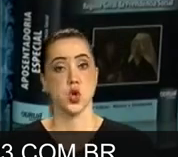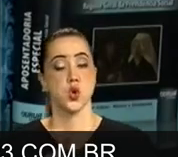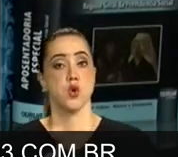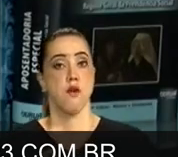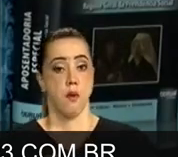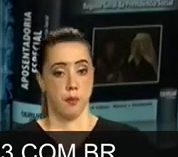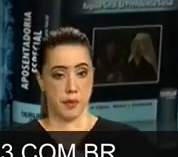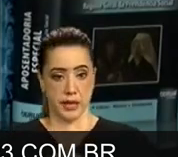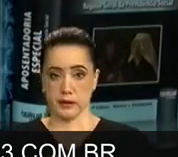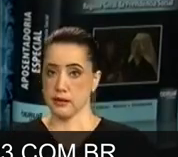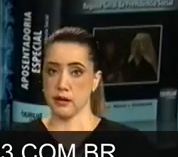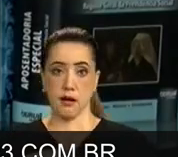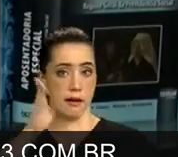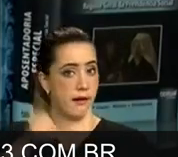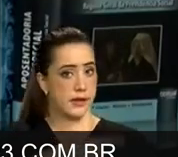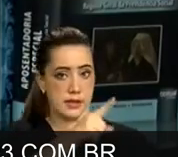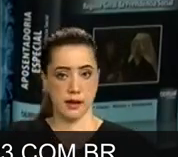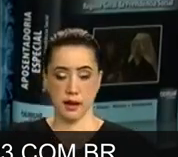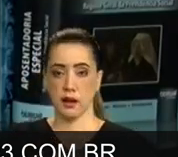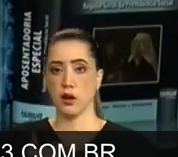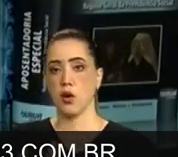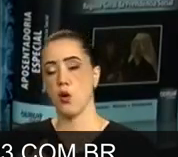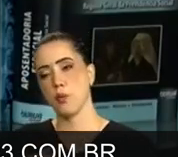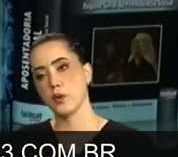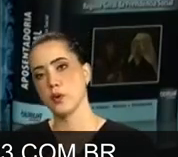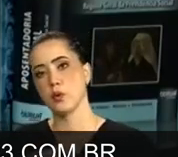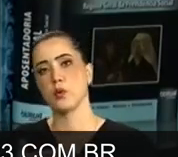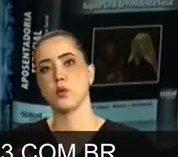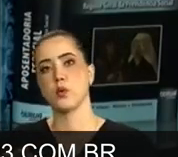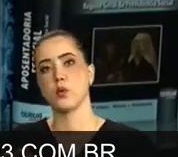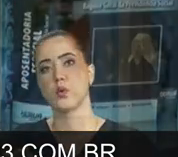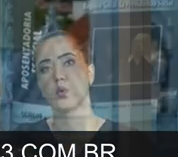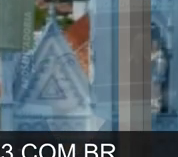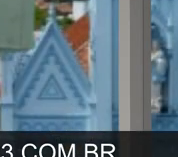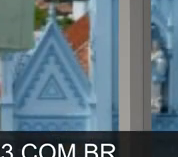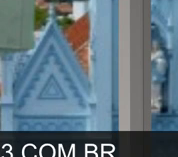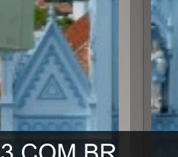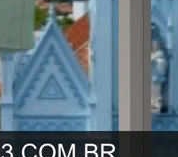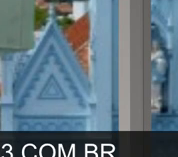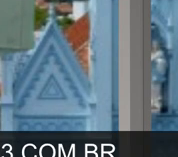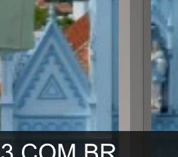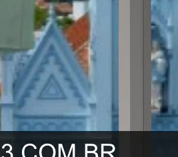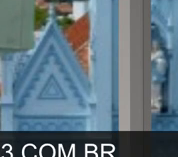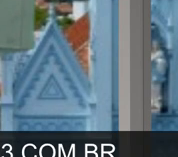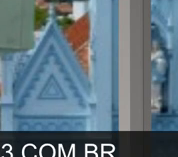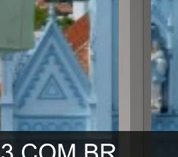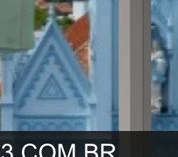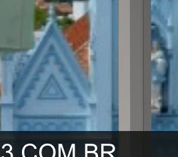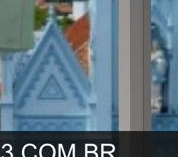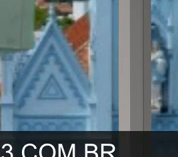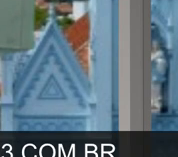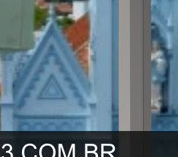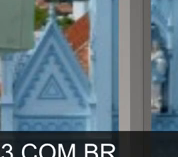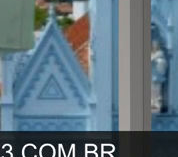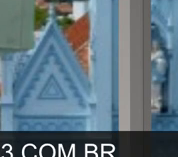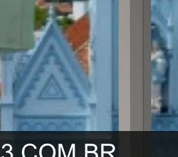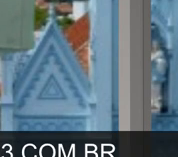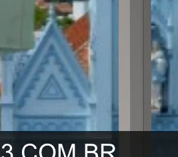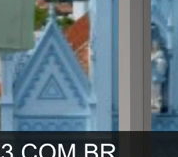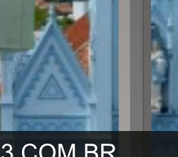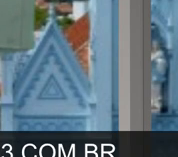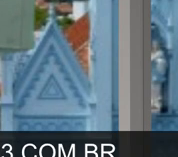conseguindo, boletim de ocorrência e ação na justiça contra o estelionatário. Pois é, a criatividade